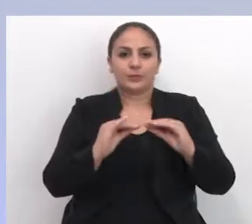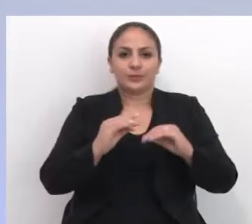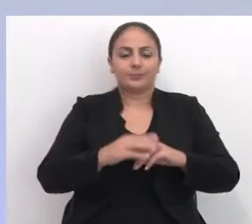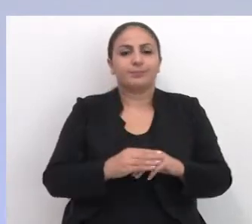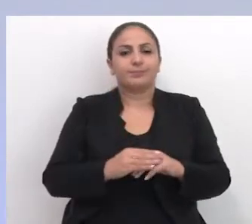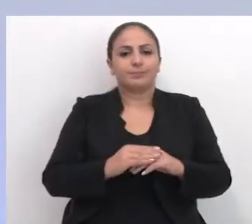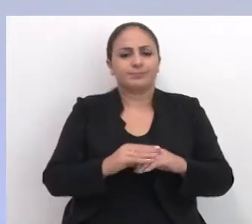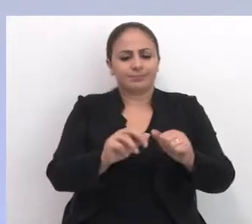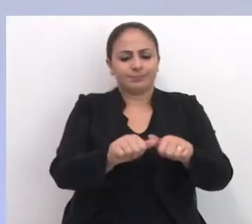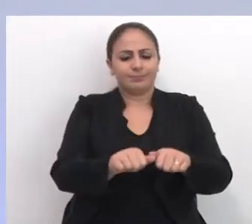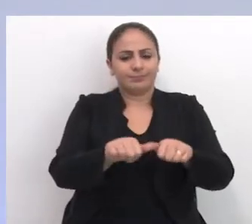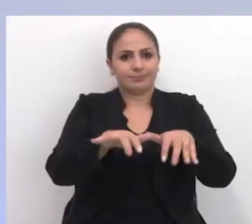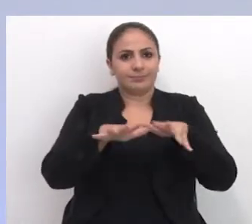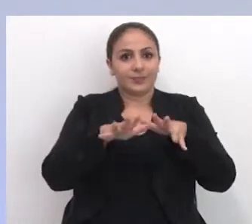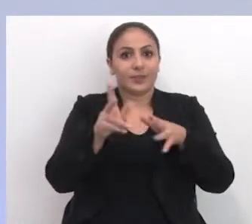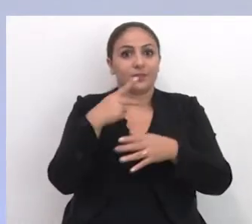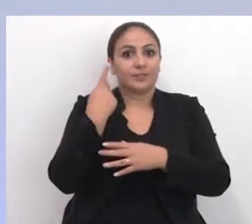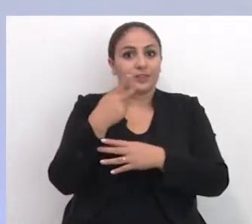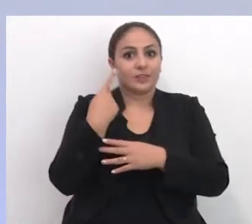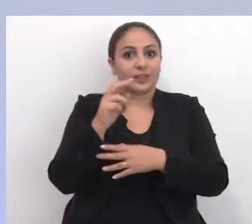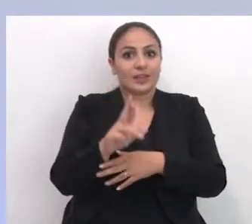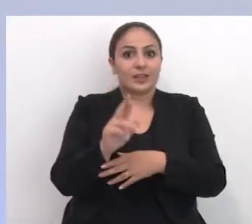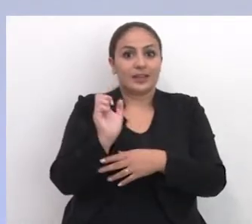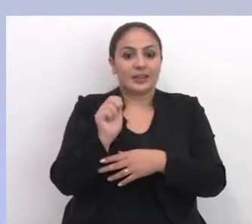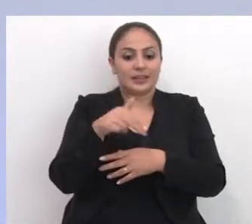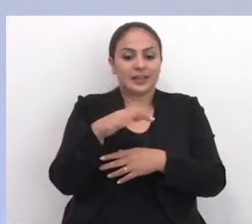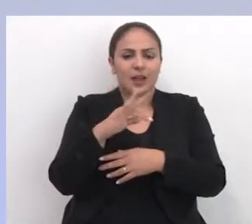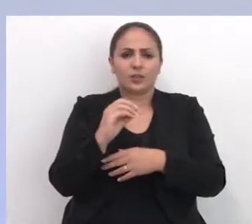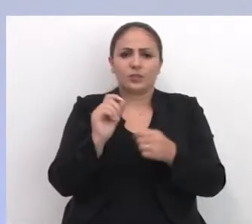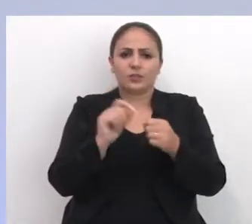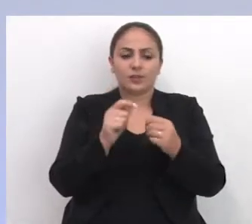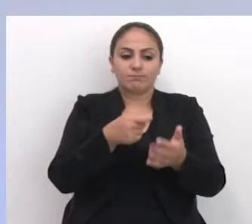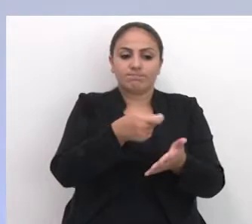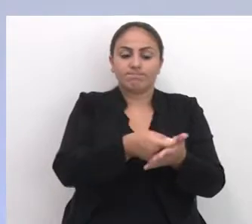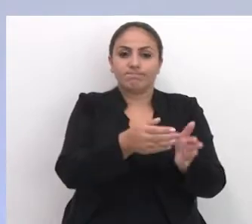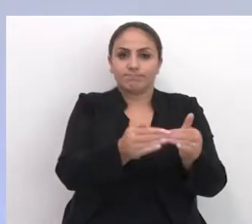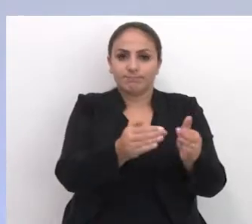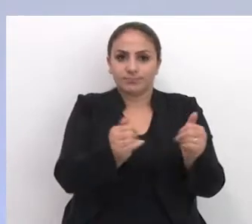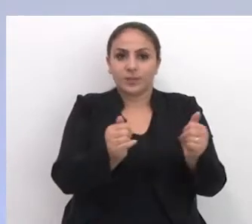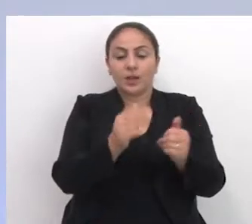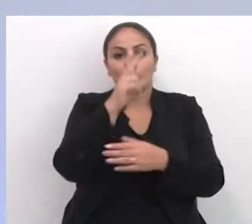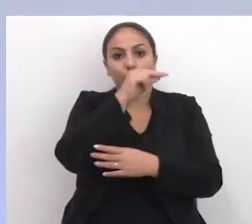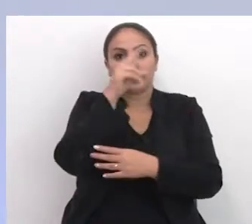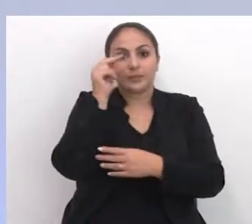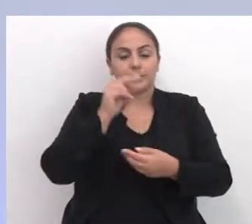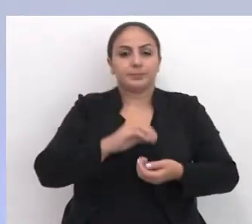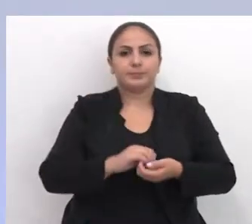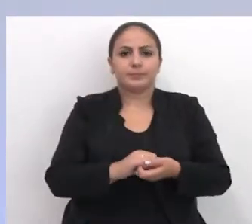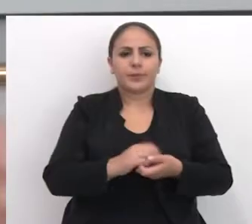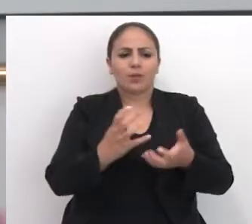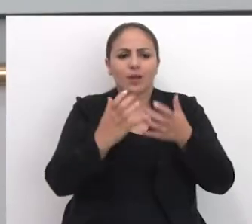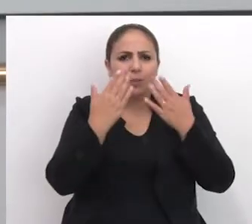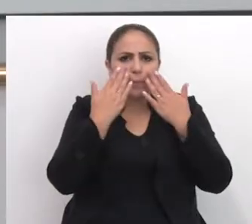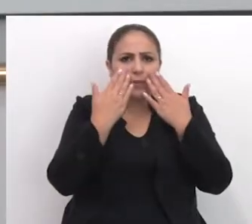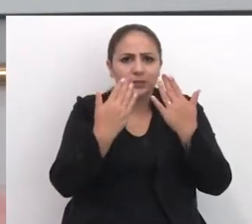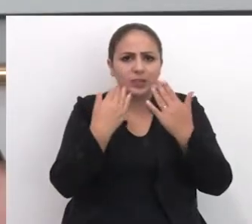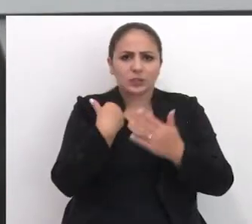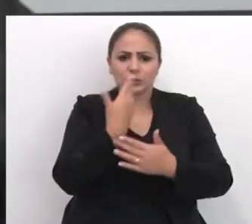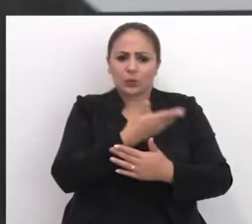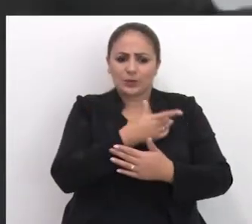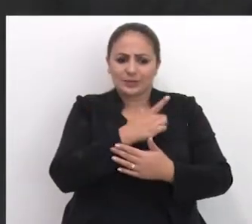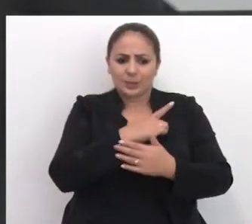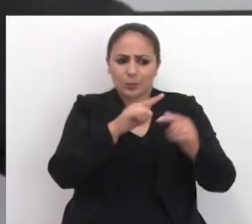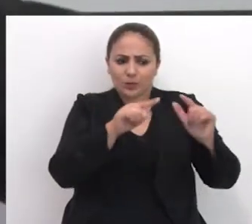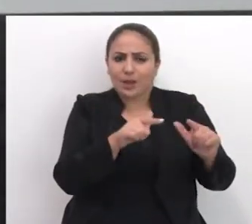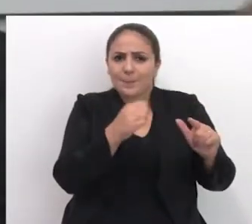Boa noite. Em grande expediente, vereador Renato Checker faz cobranças ao Poder Executivo. O que eu quero mostrar é que nós temos